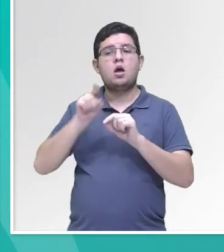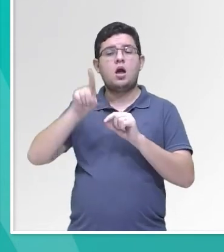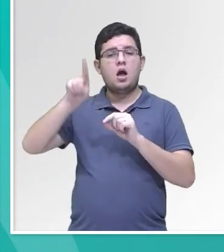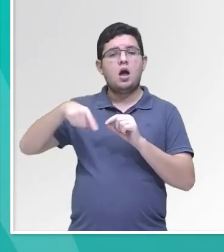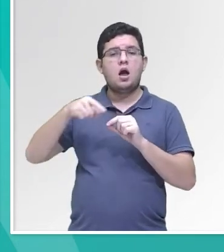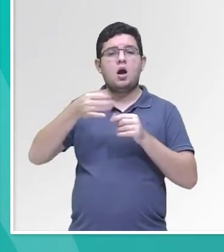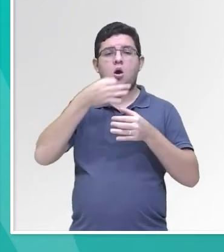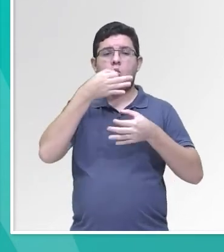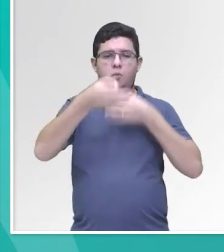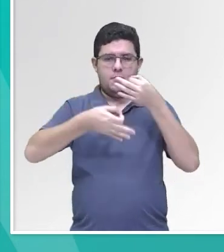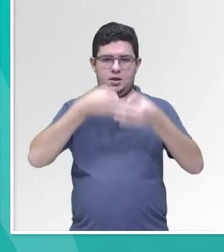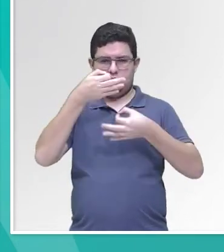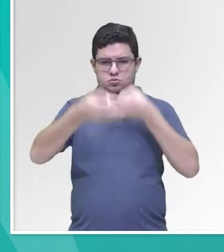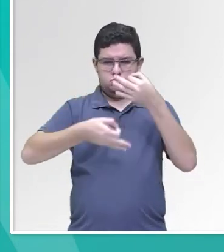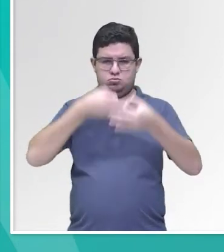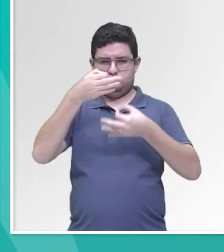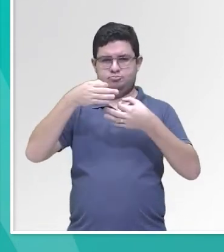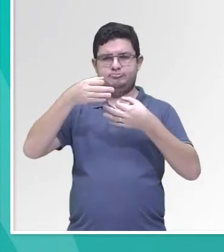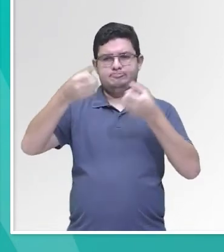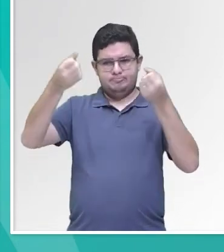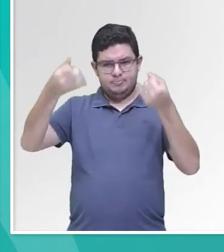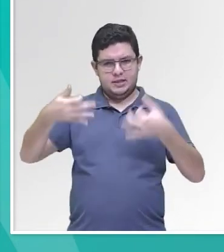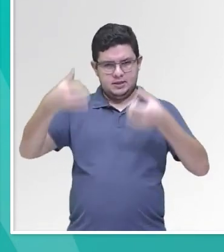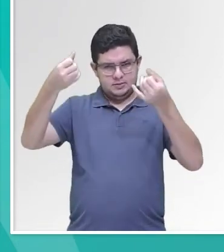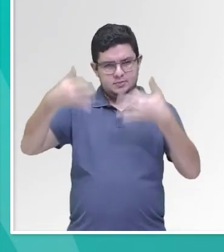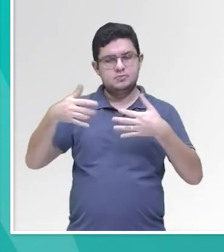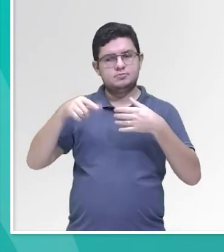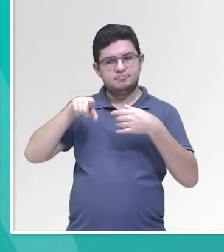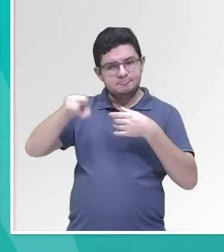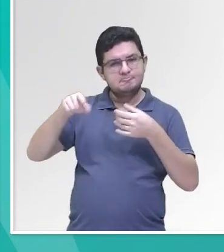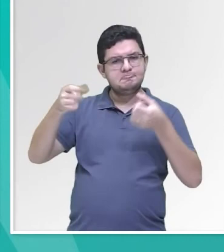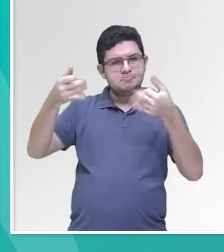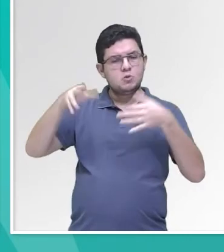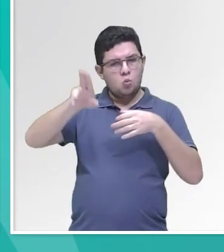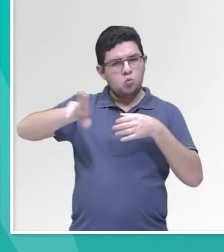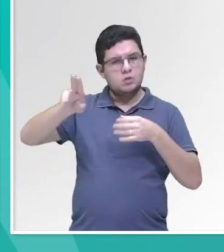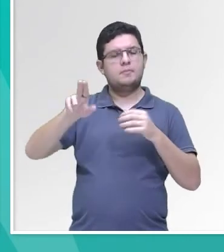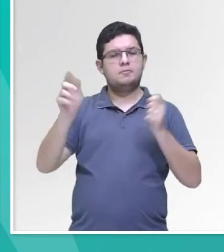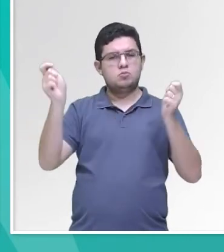É o que a gente chama de argumento de autoridade. Agora que eu já sei que estratégias